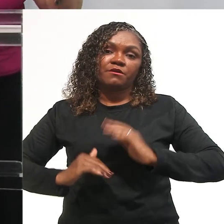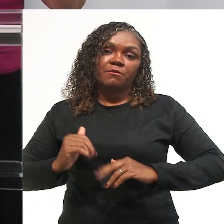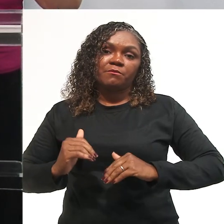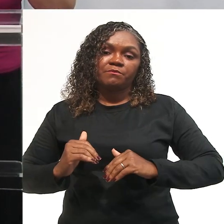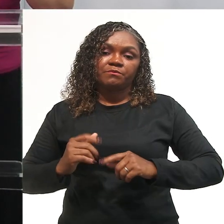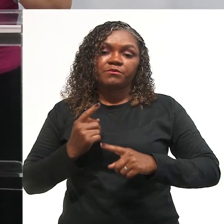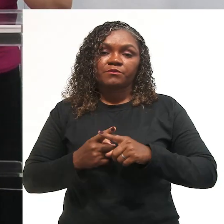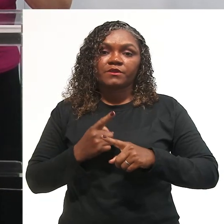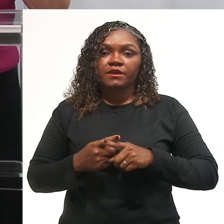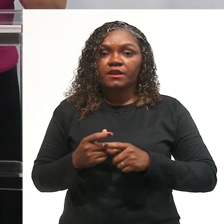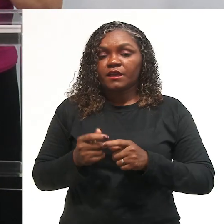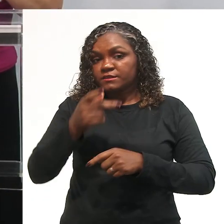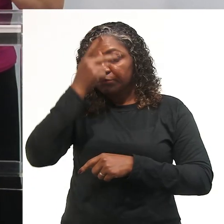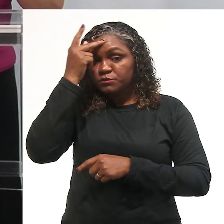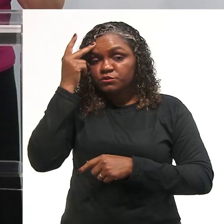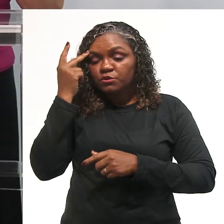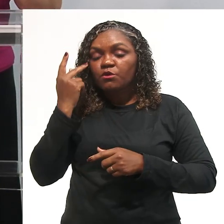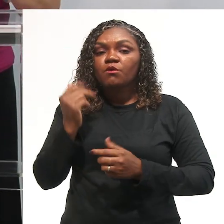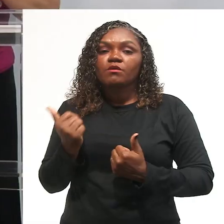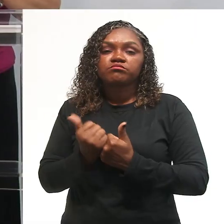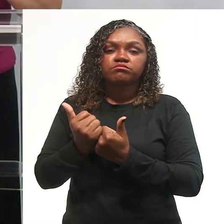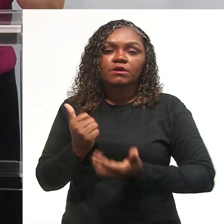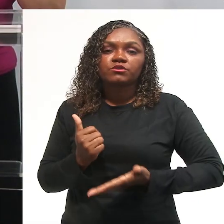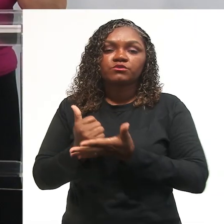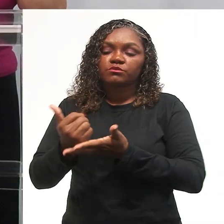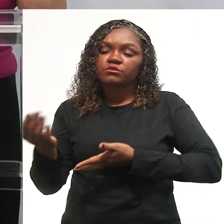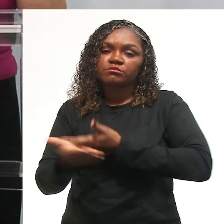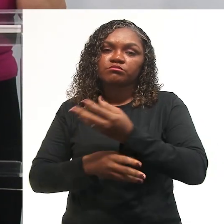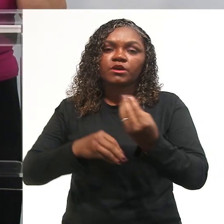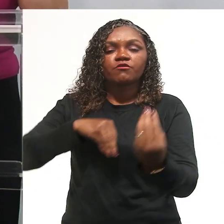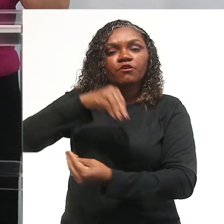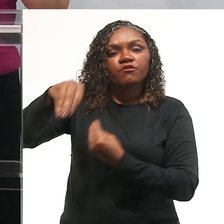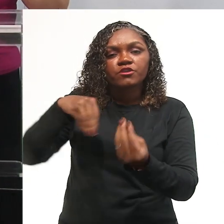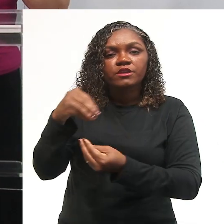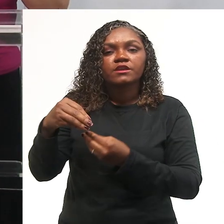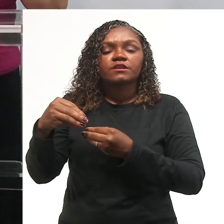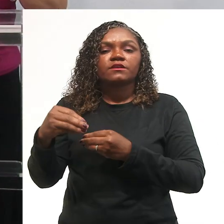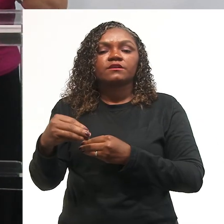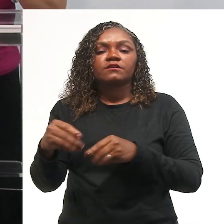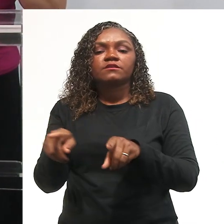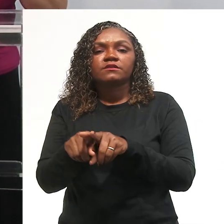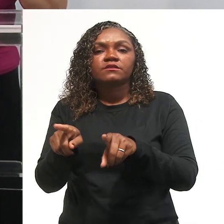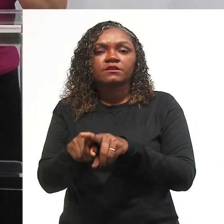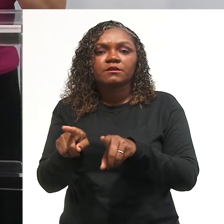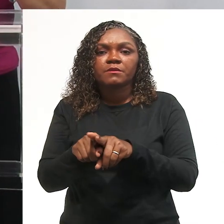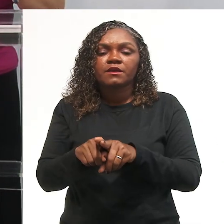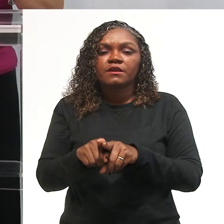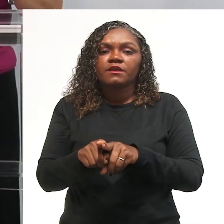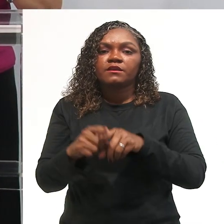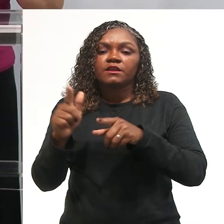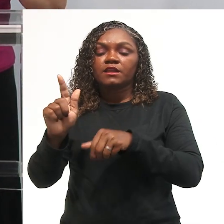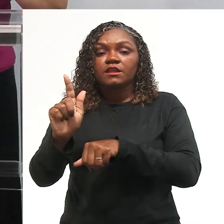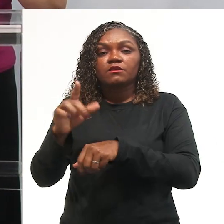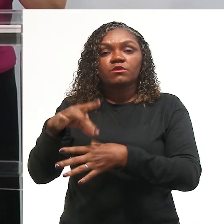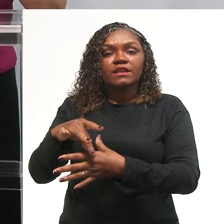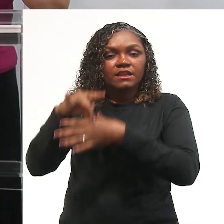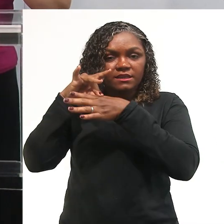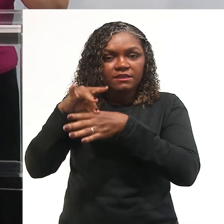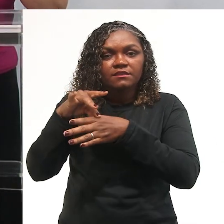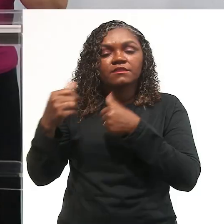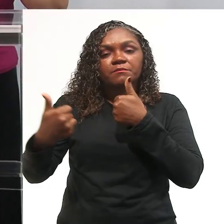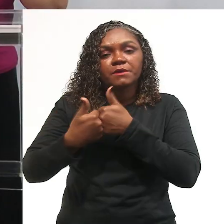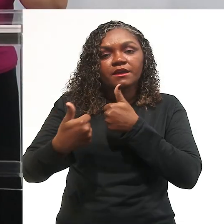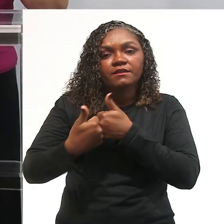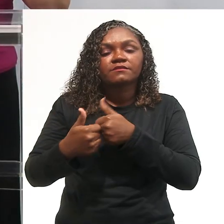pessoas colaborando, envolvidas, um relacionamento mais próximo das lideranças. E aí